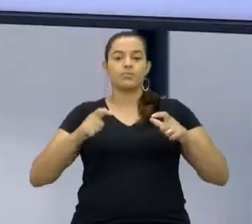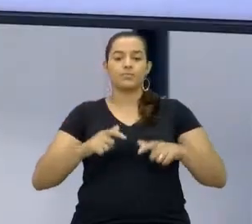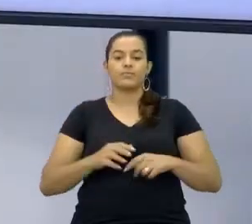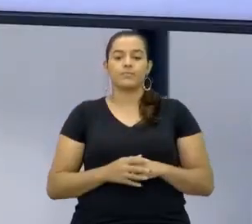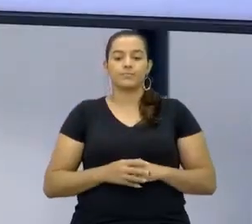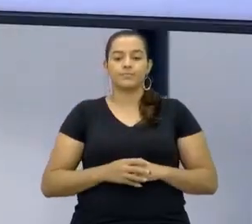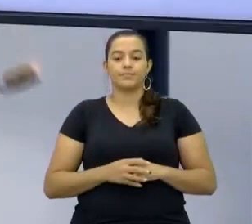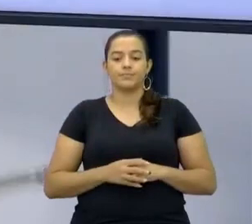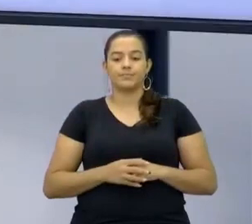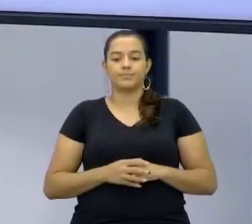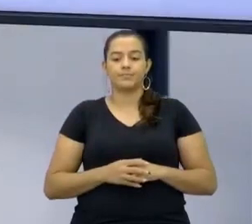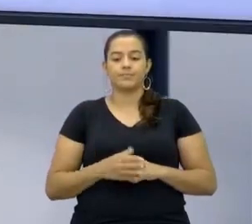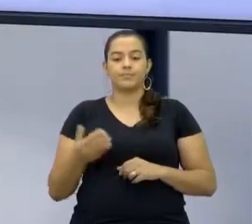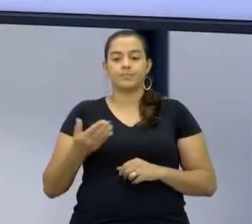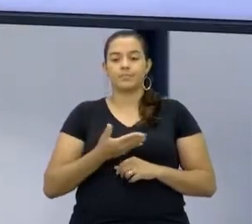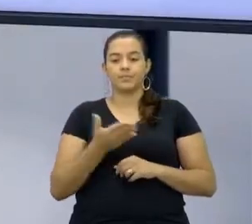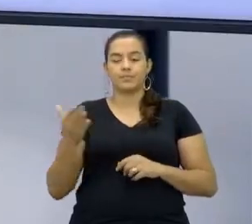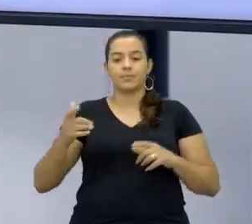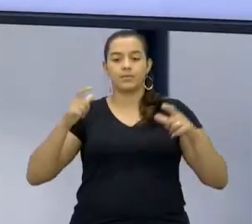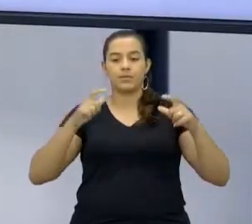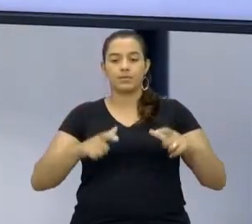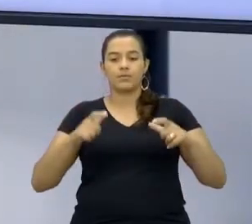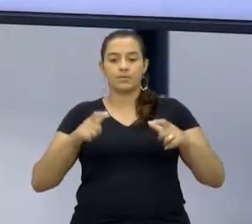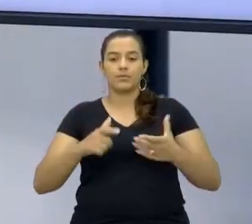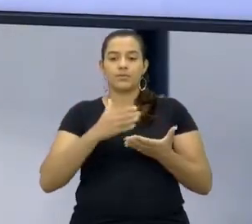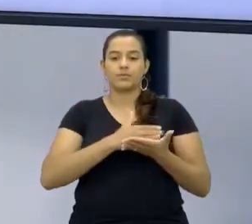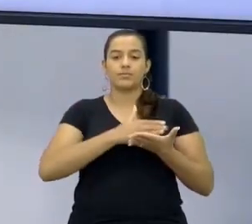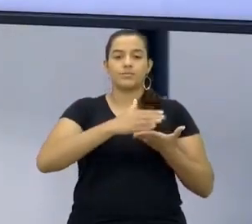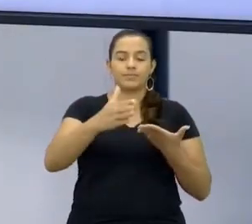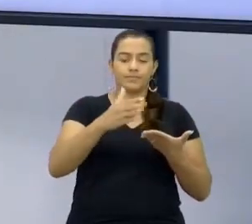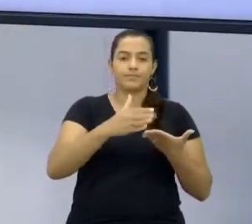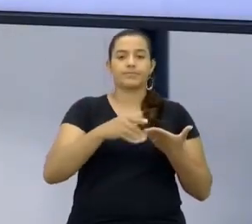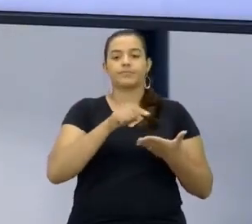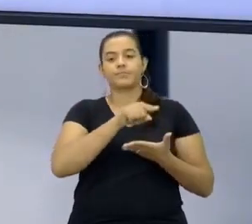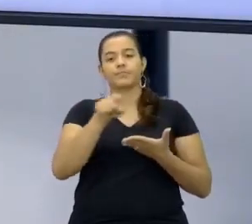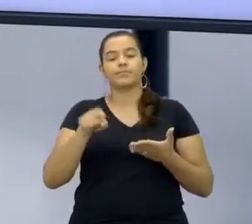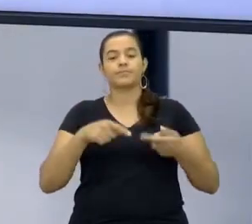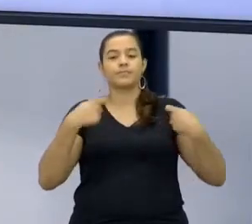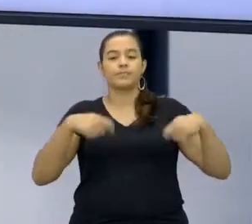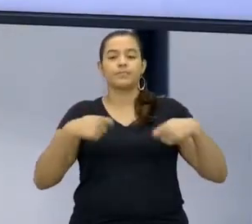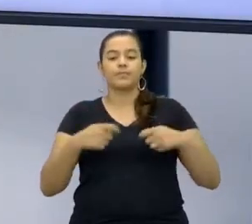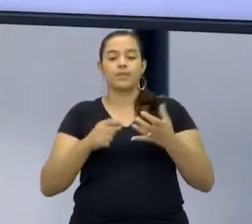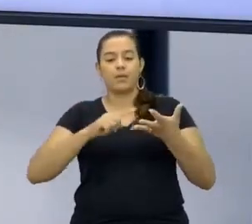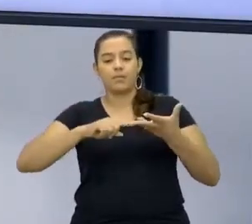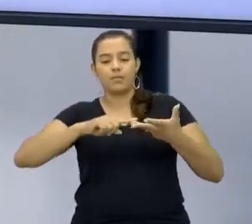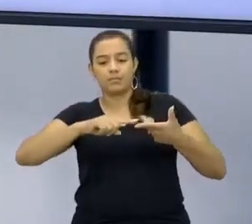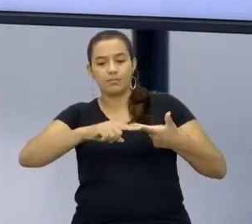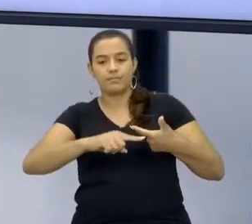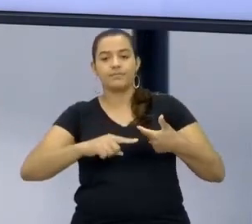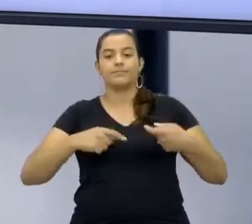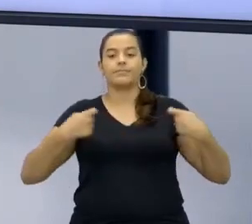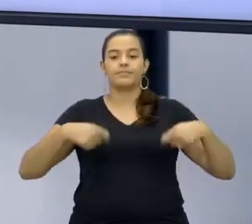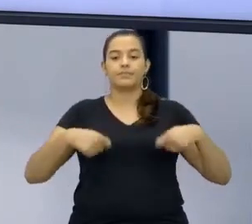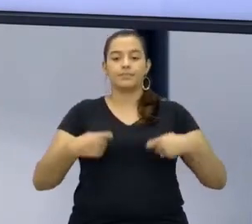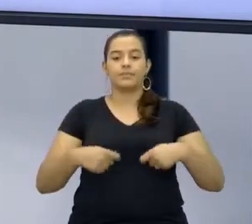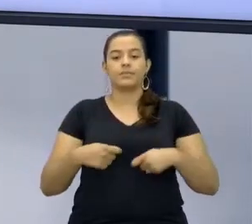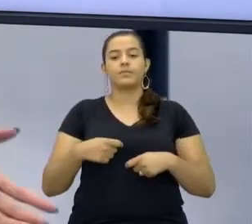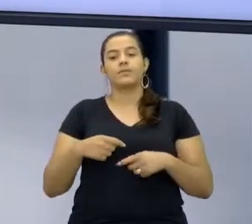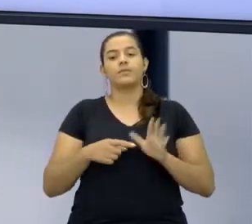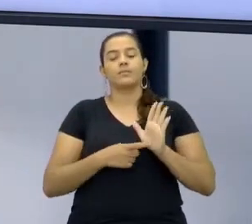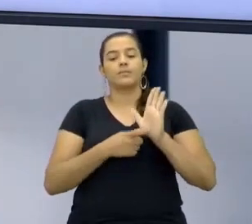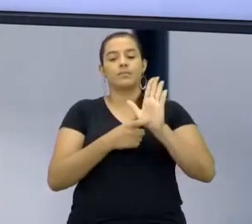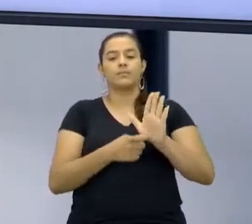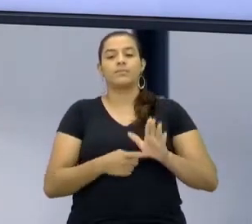Então, para considerar o espaço inicial, de onde você está começando a contar, a gente também tem uma maneira de